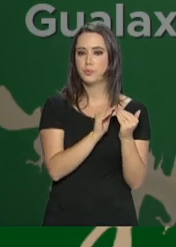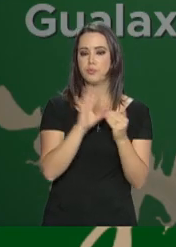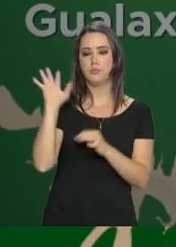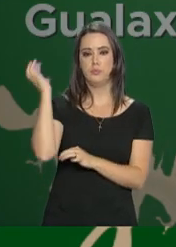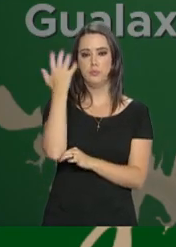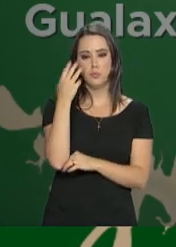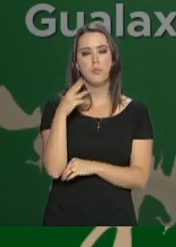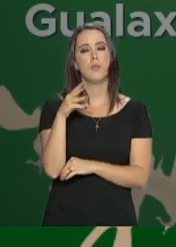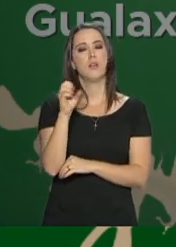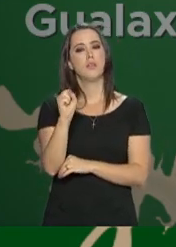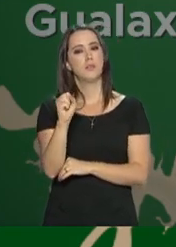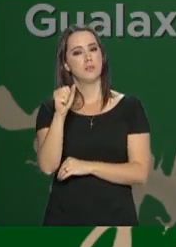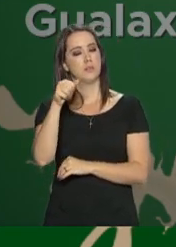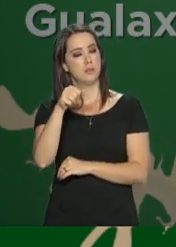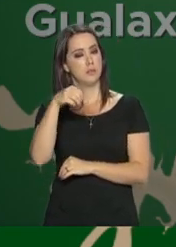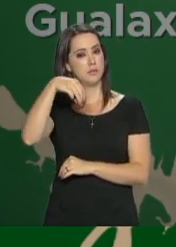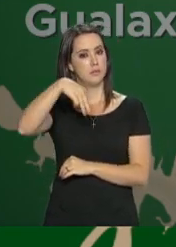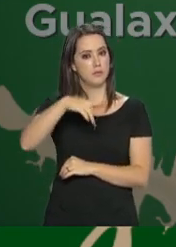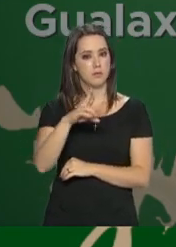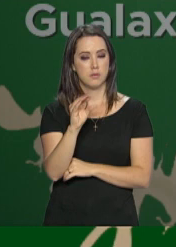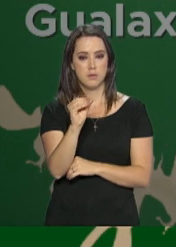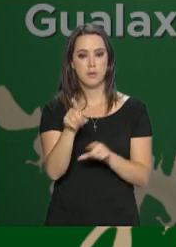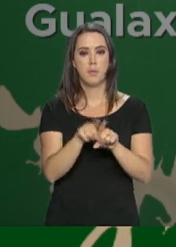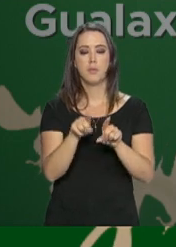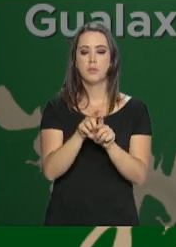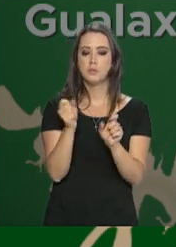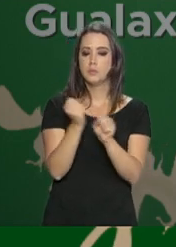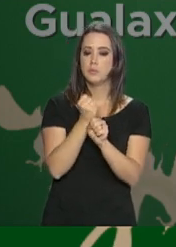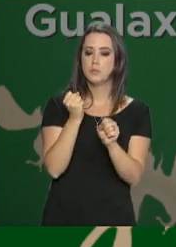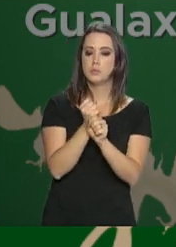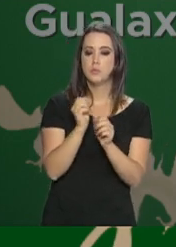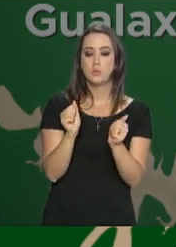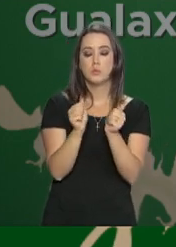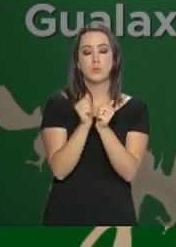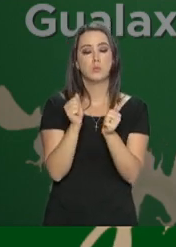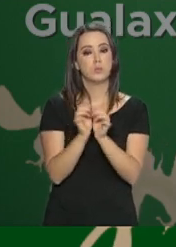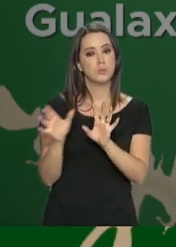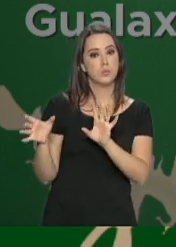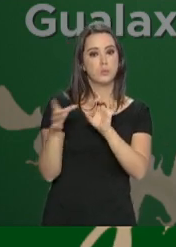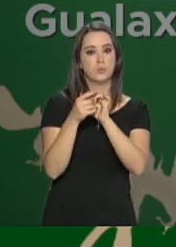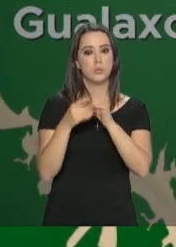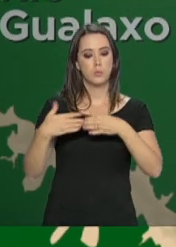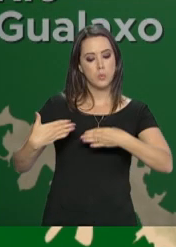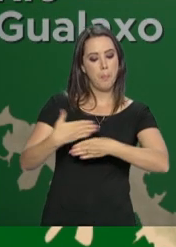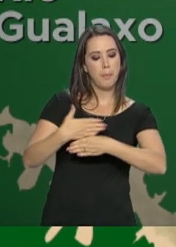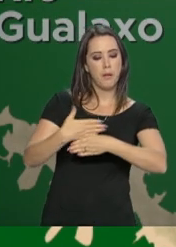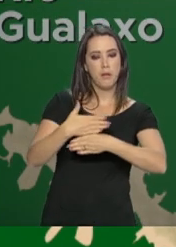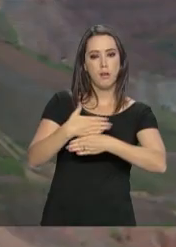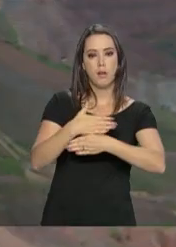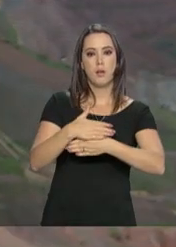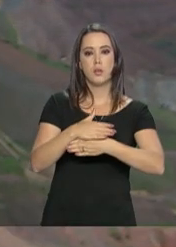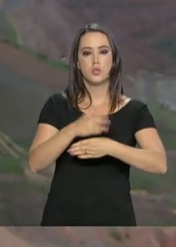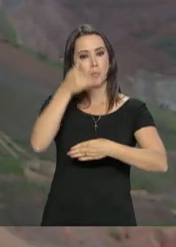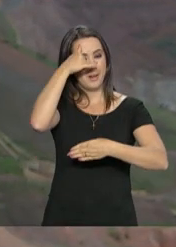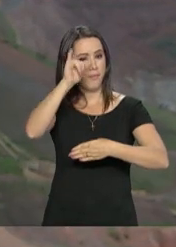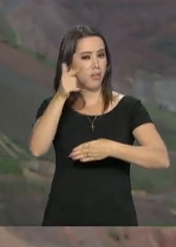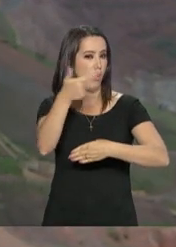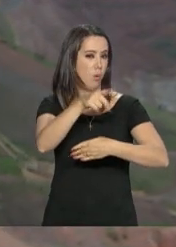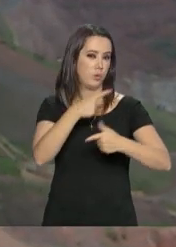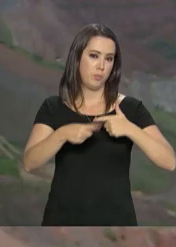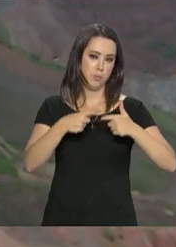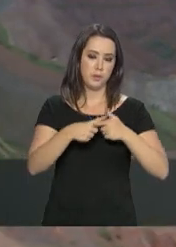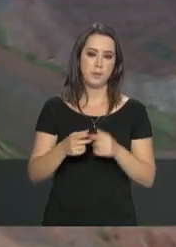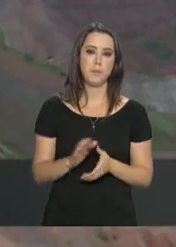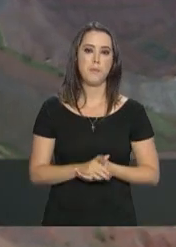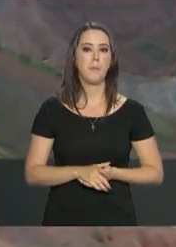Samarco também reforçou as estruturas que integram a barragem de Germano, para evitar outro rompimento. Mesmo com a chuva,